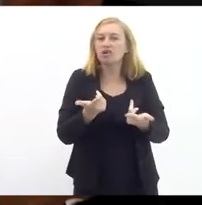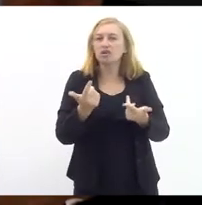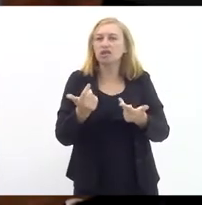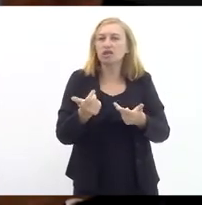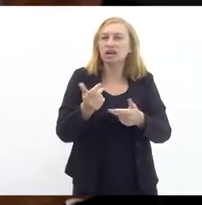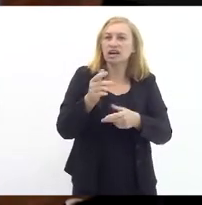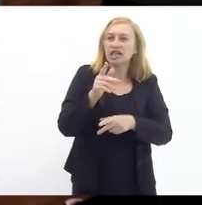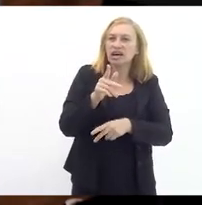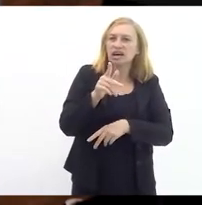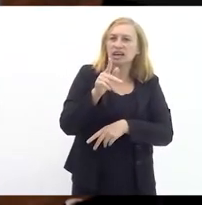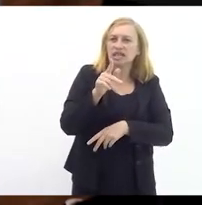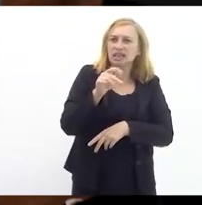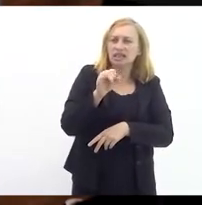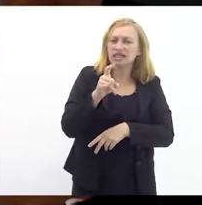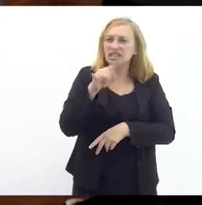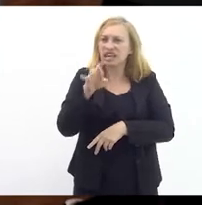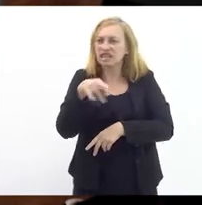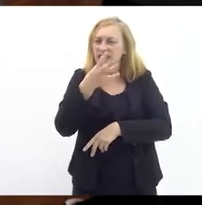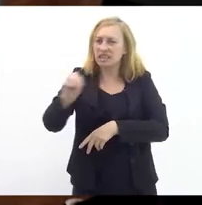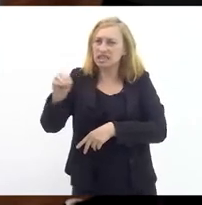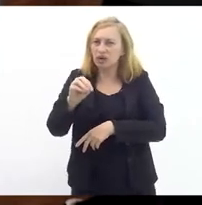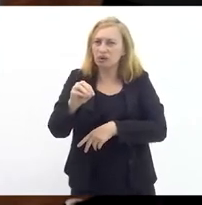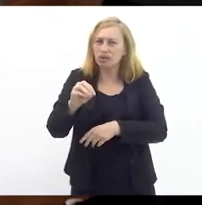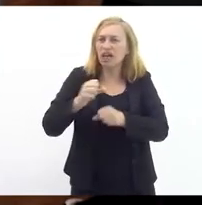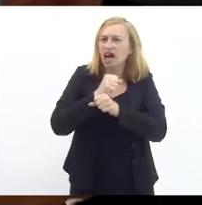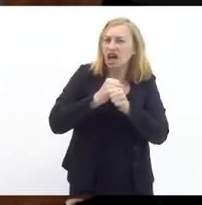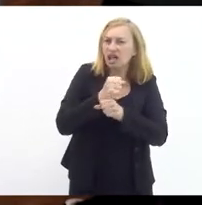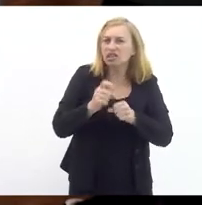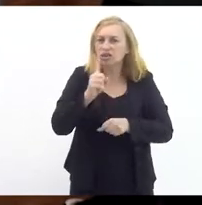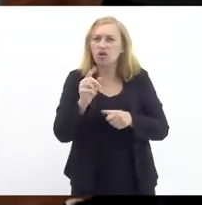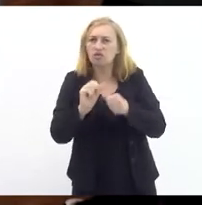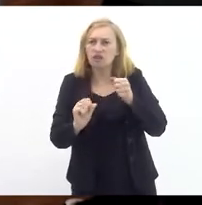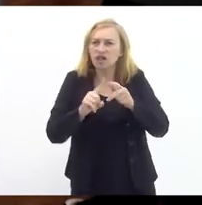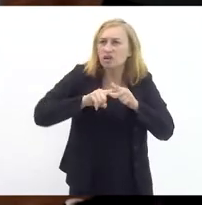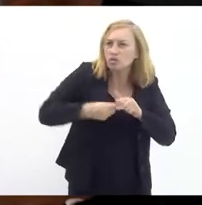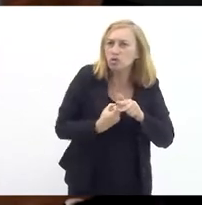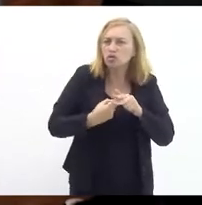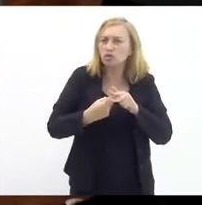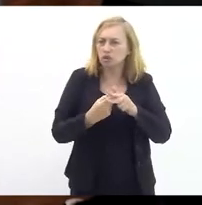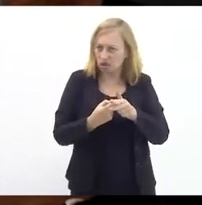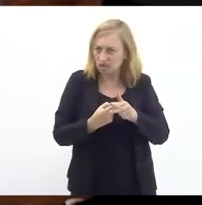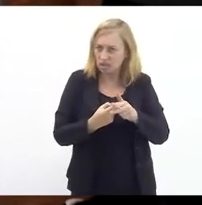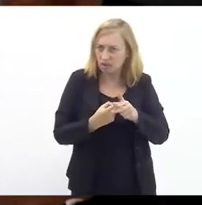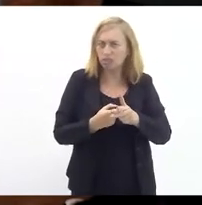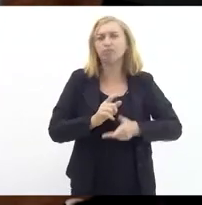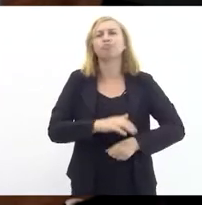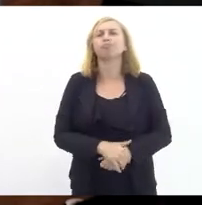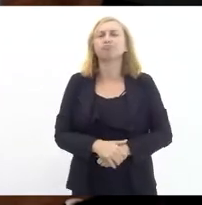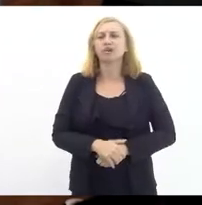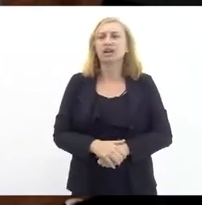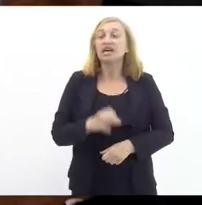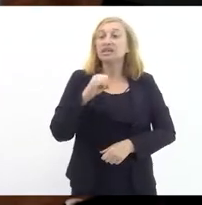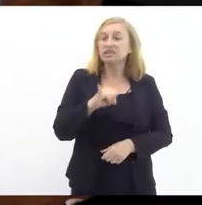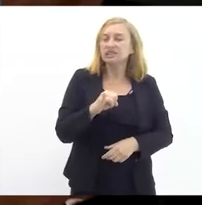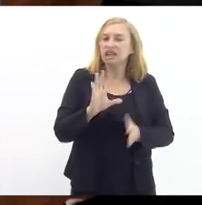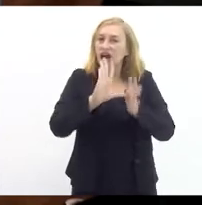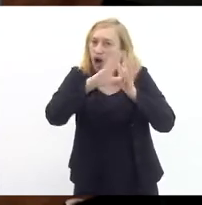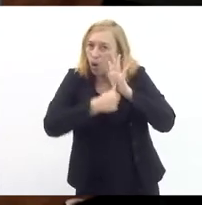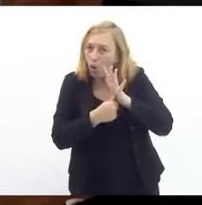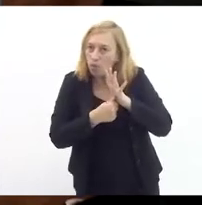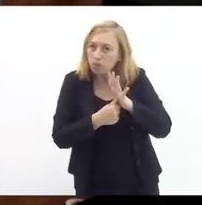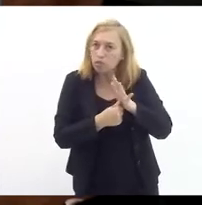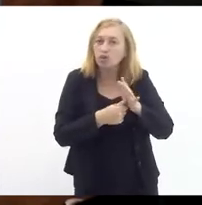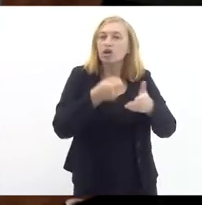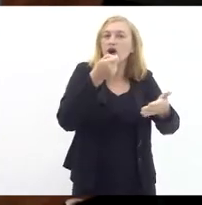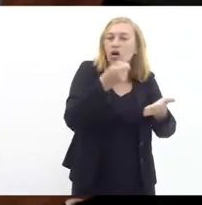sinalização, que há muito tempo não se faz a manutenção corretiva ou preventiva. Se há furto, a obrigação